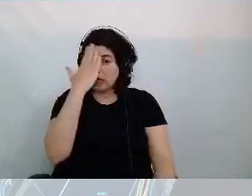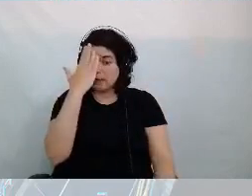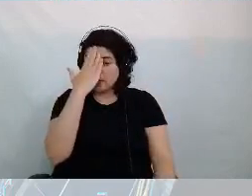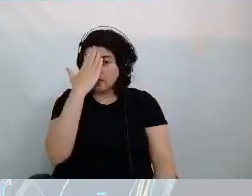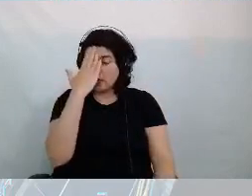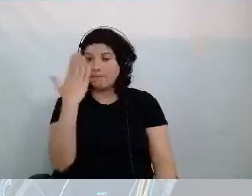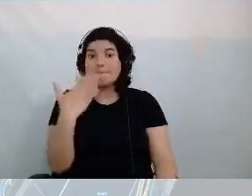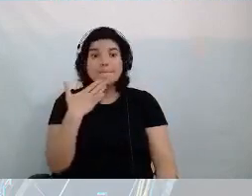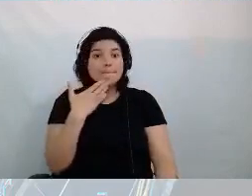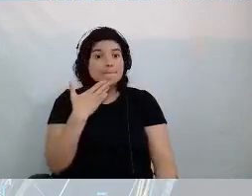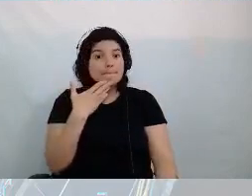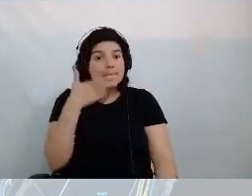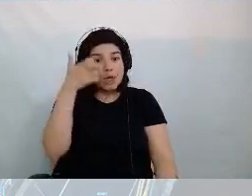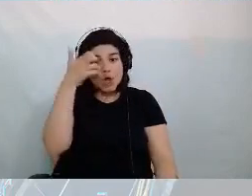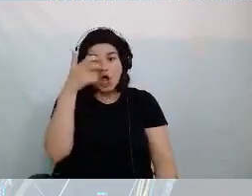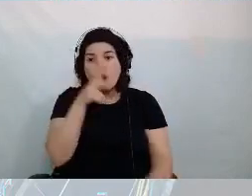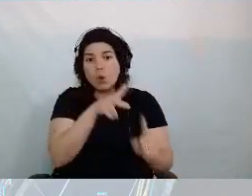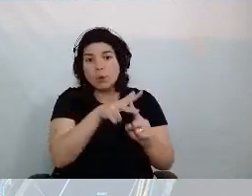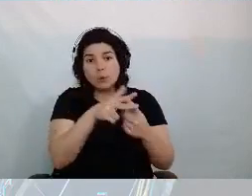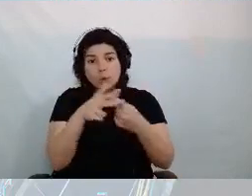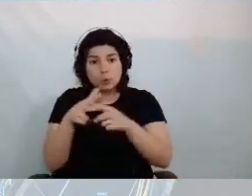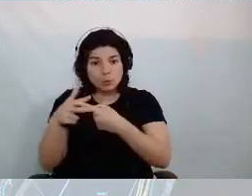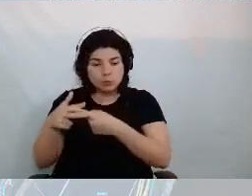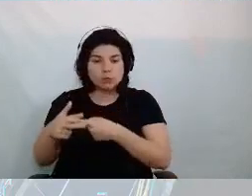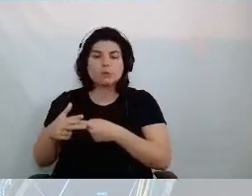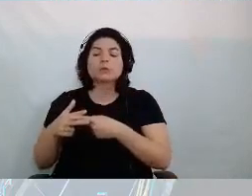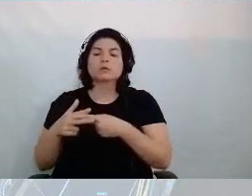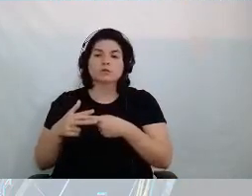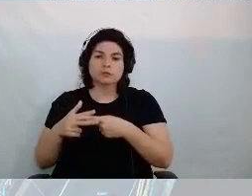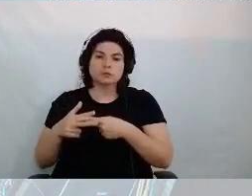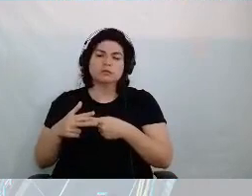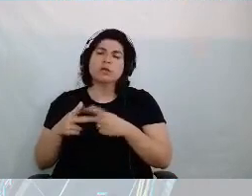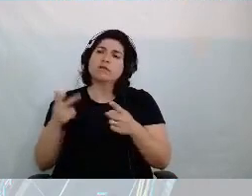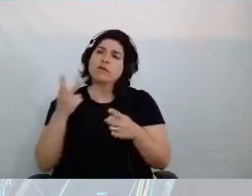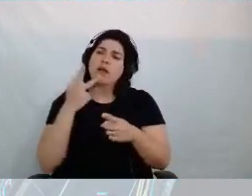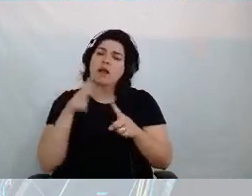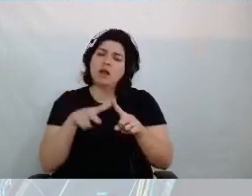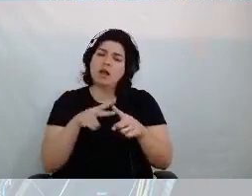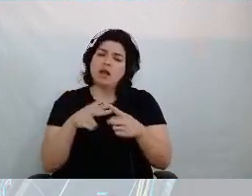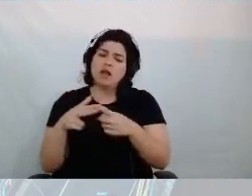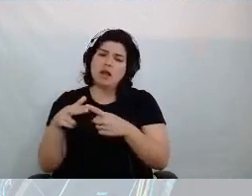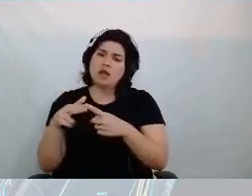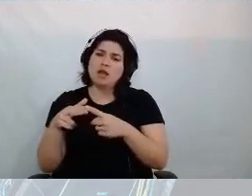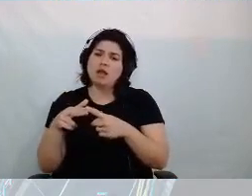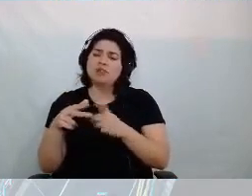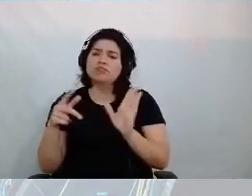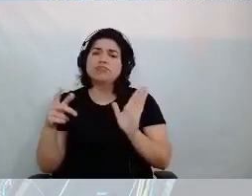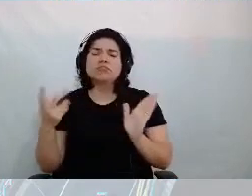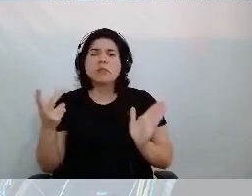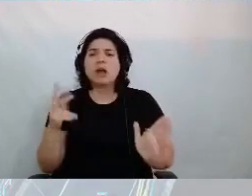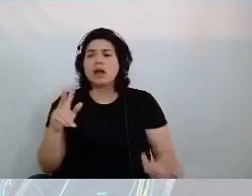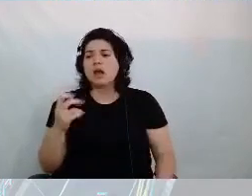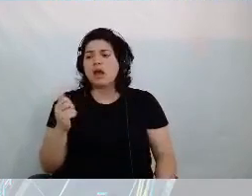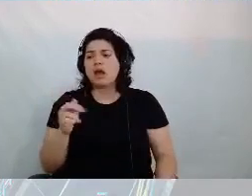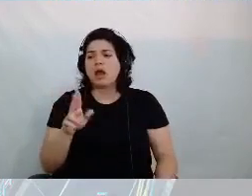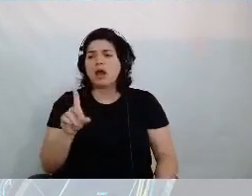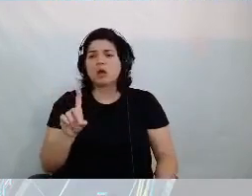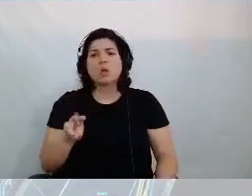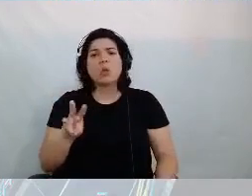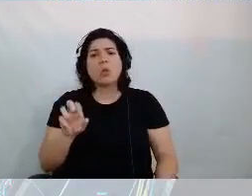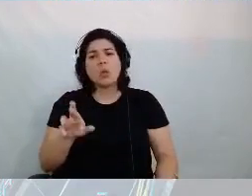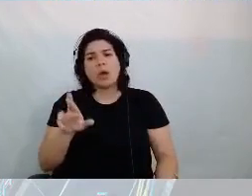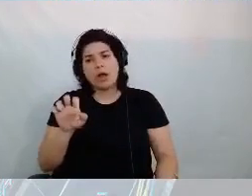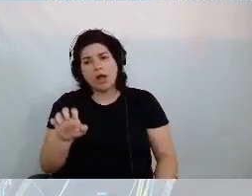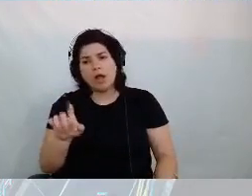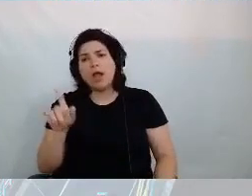melhores configurações de infra. E ali, quando a gente fala de configuração de hardware, talvez tanto se estamos sendo conservadores e